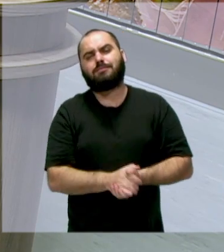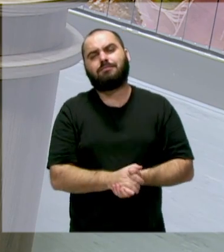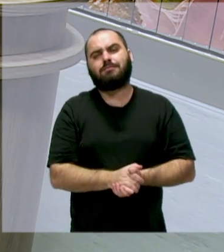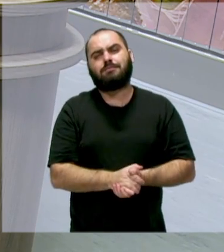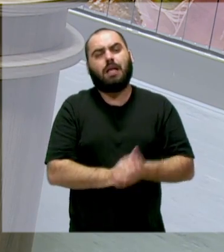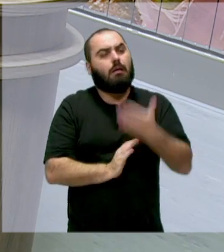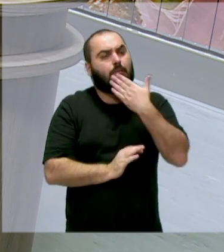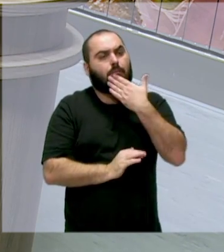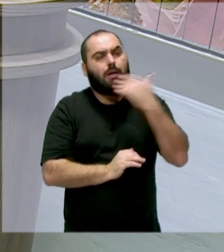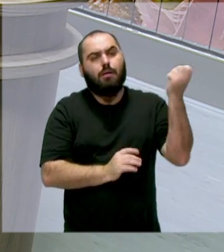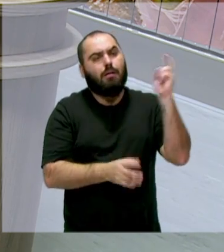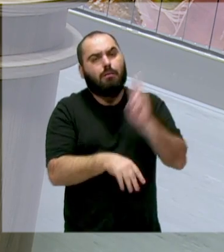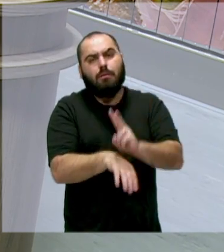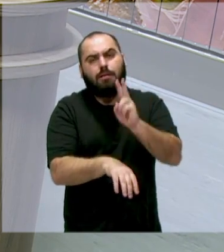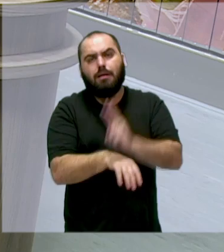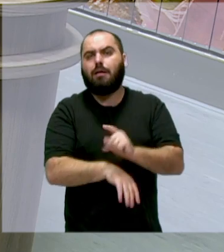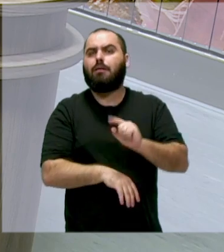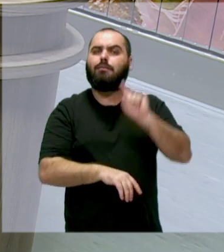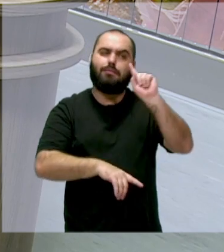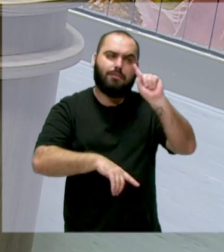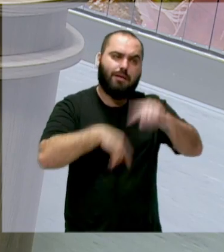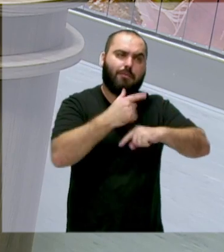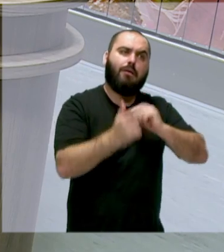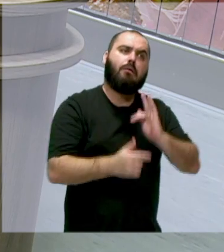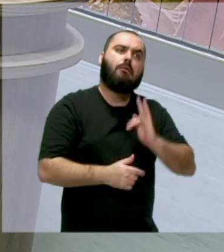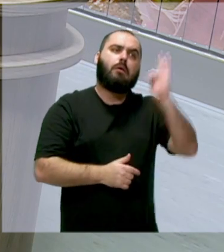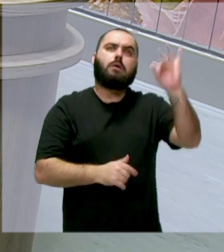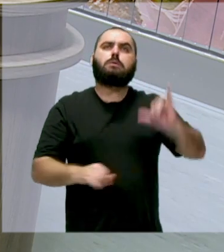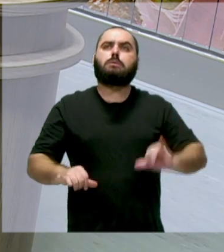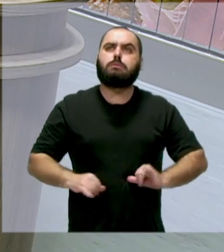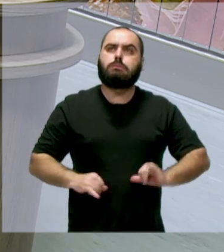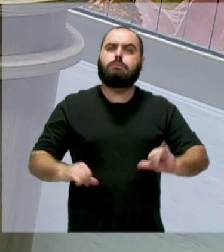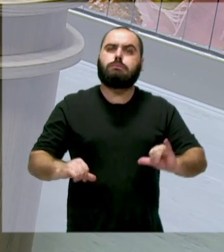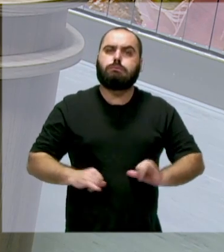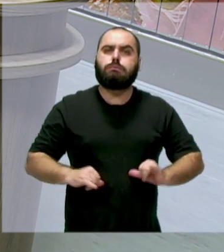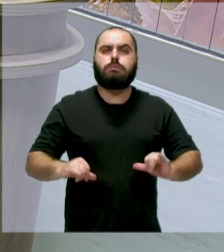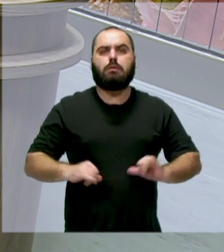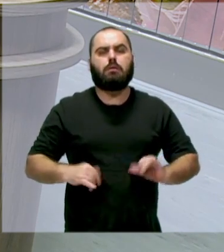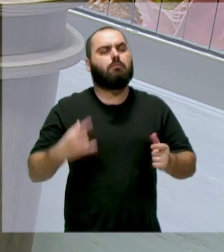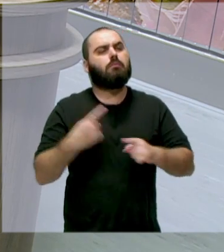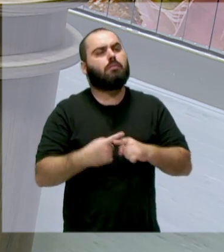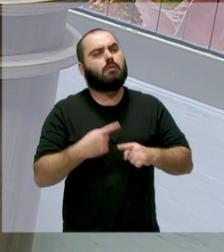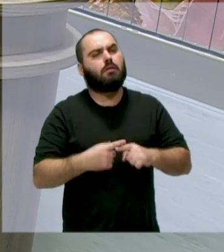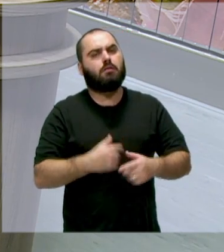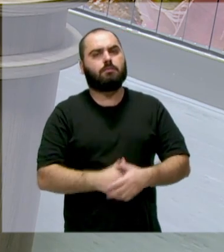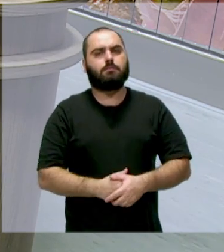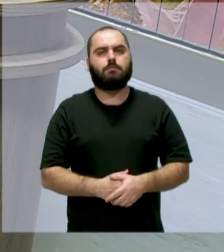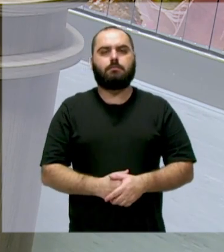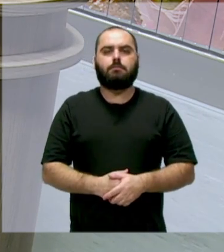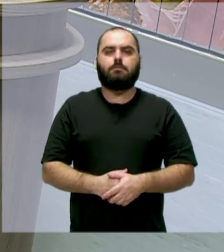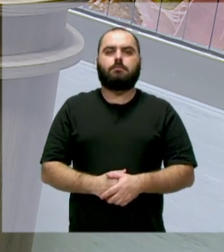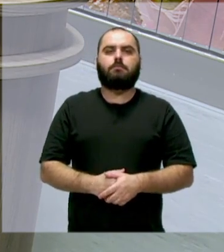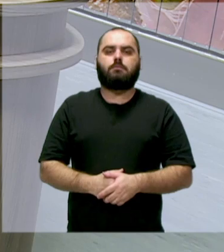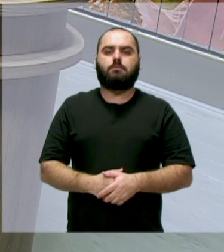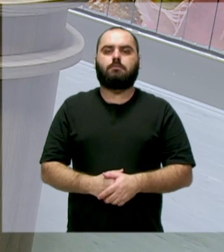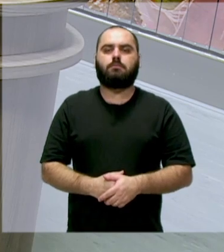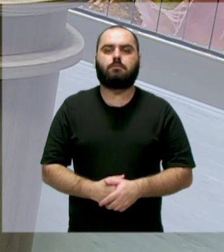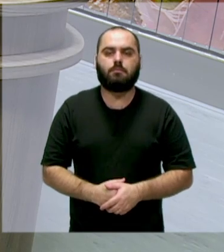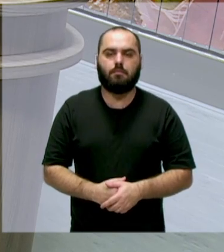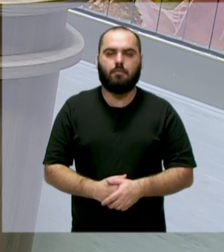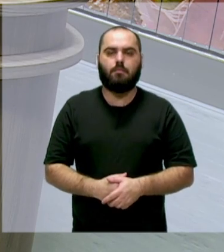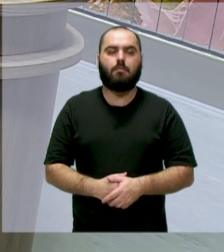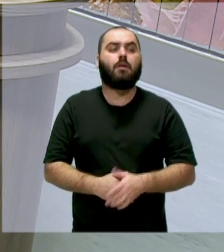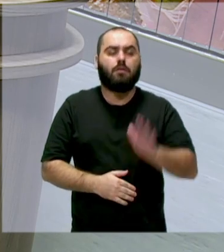Melhor prevenir do que depois ter todas as consequências que tem. Como fazer as pessoas